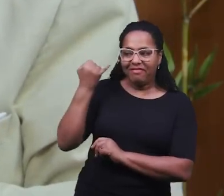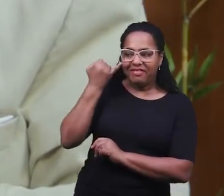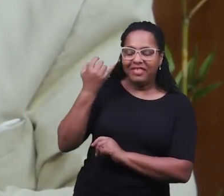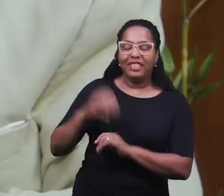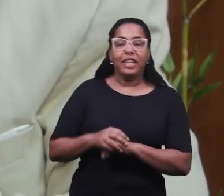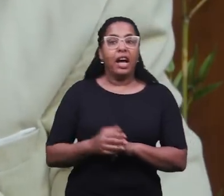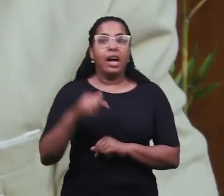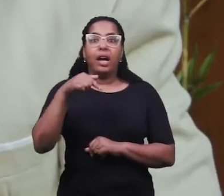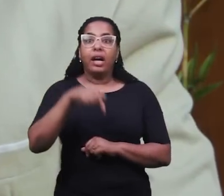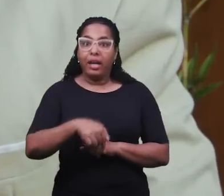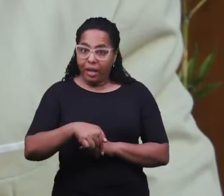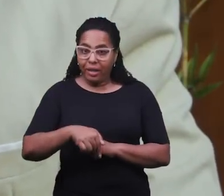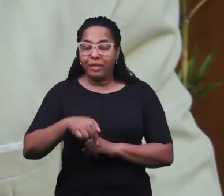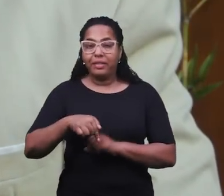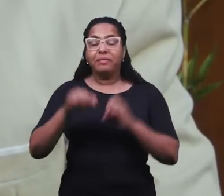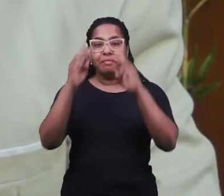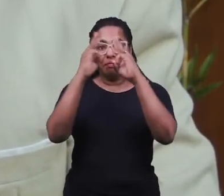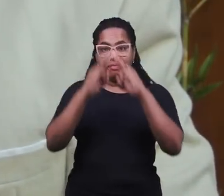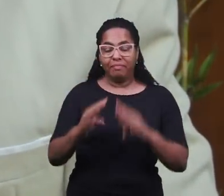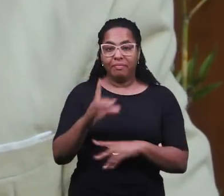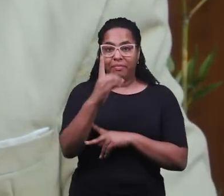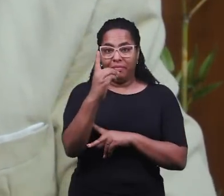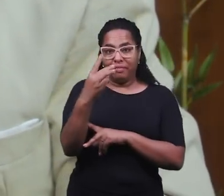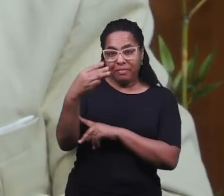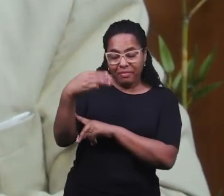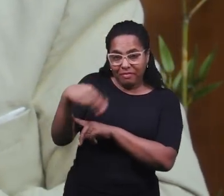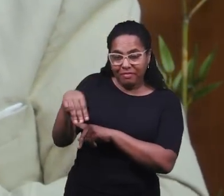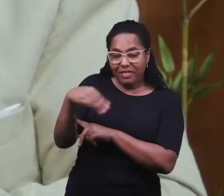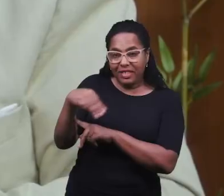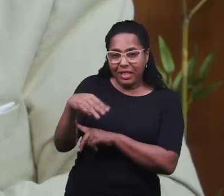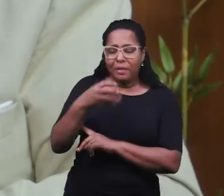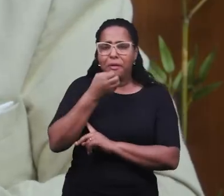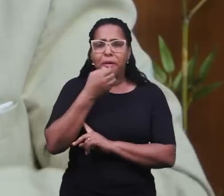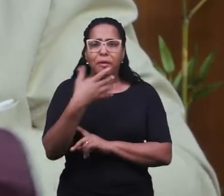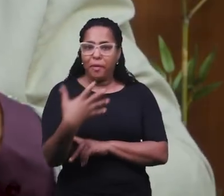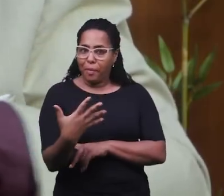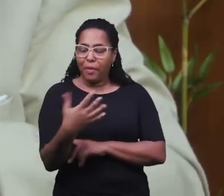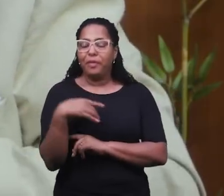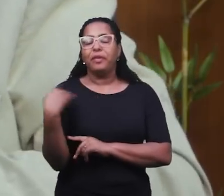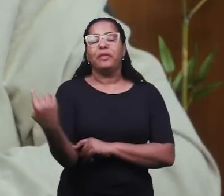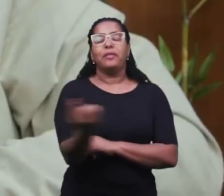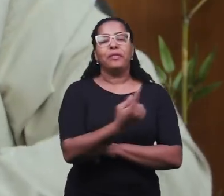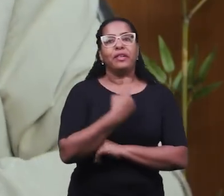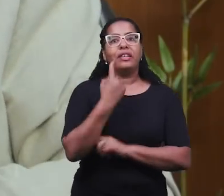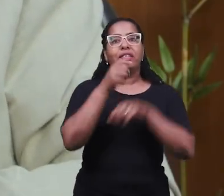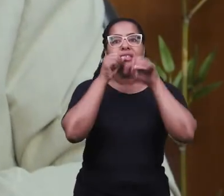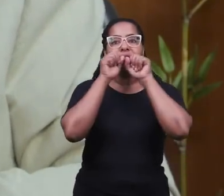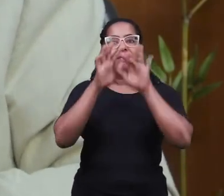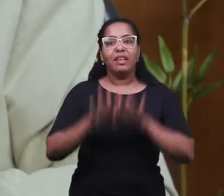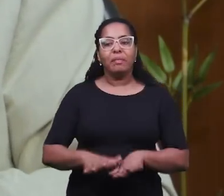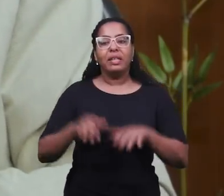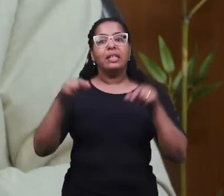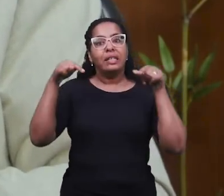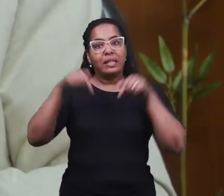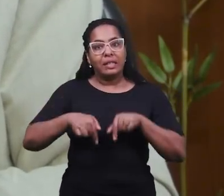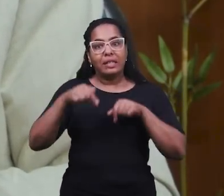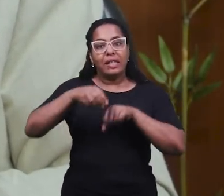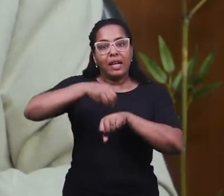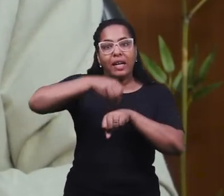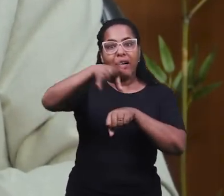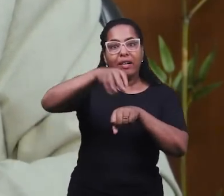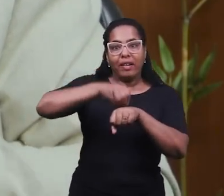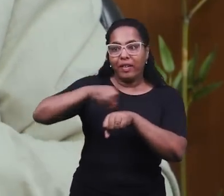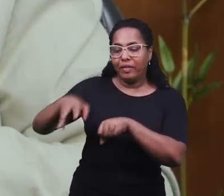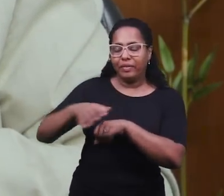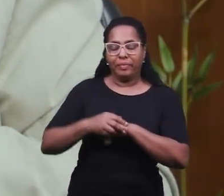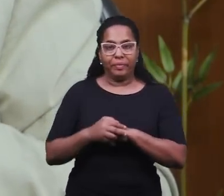de Domingos Martins, estúdios novos que foram montados aqui no Manaim, que tem sido uma bênção para nós, podemos transmitir daqui também.